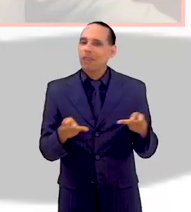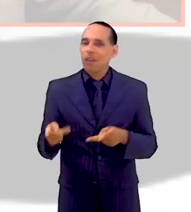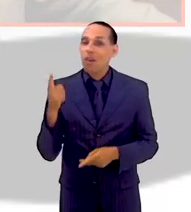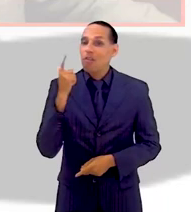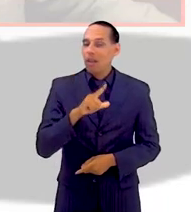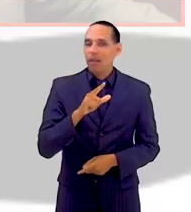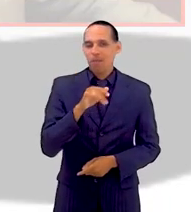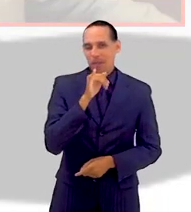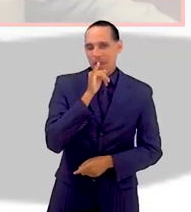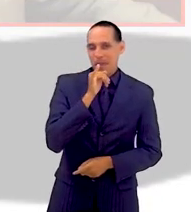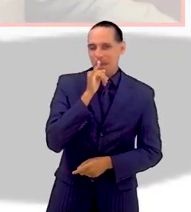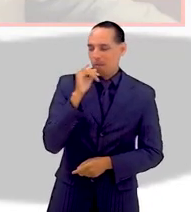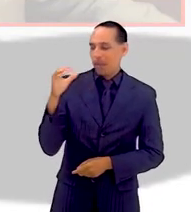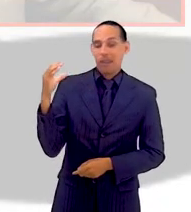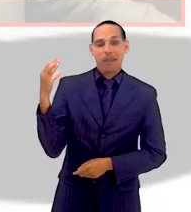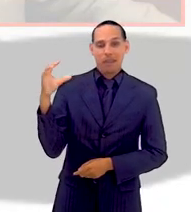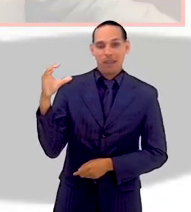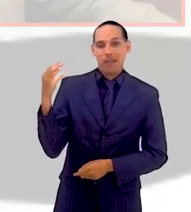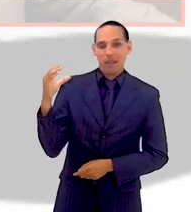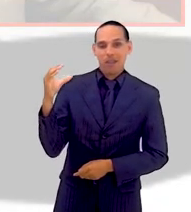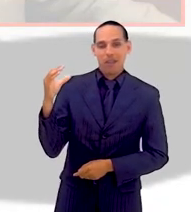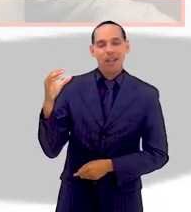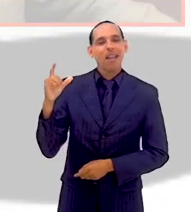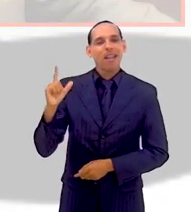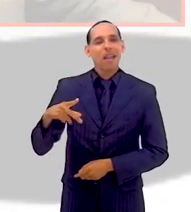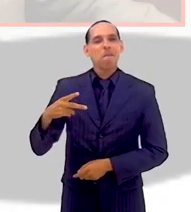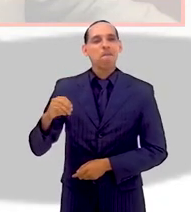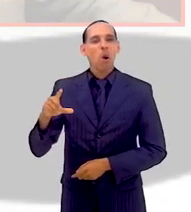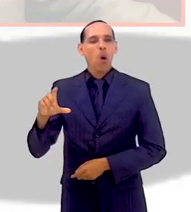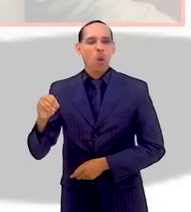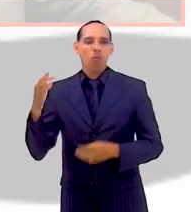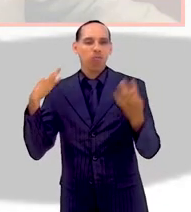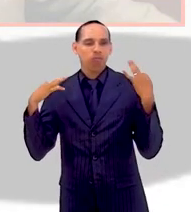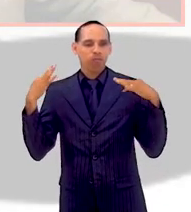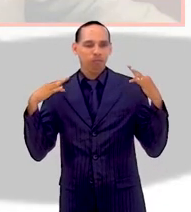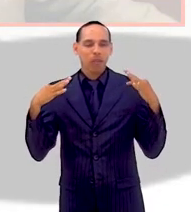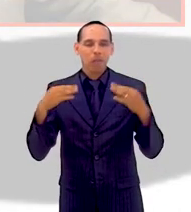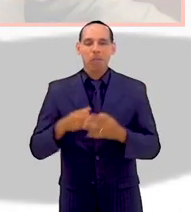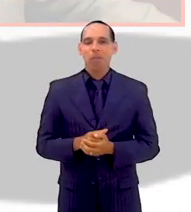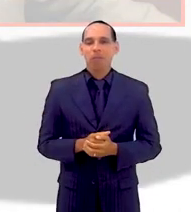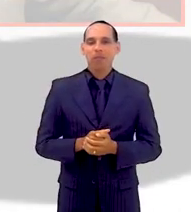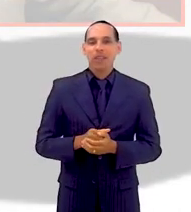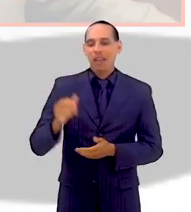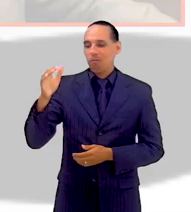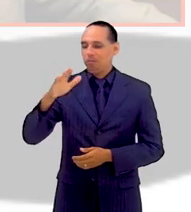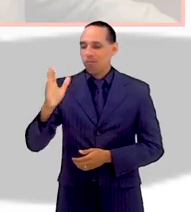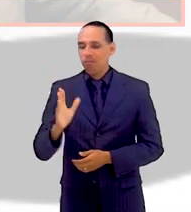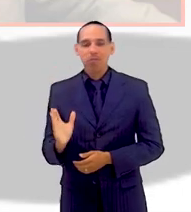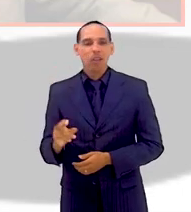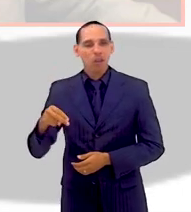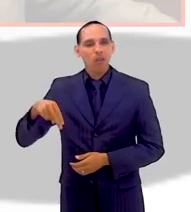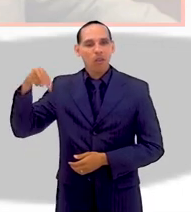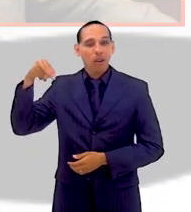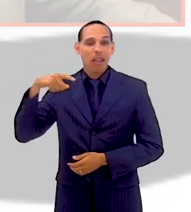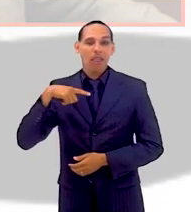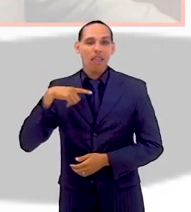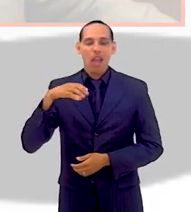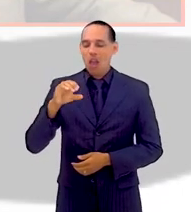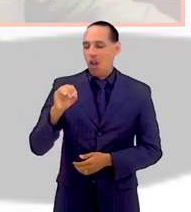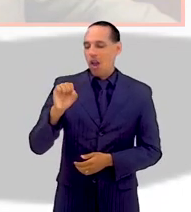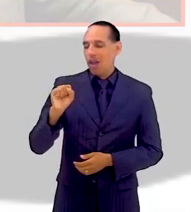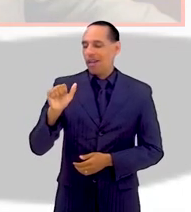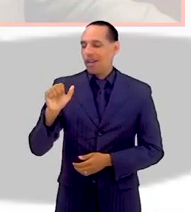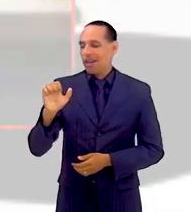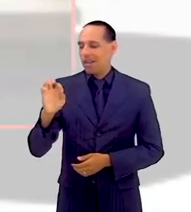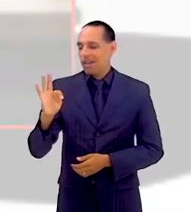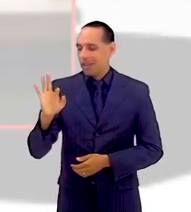de Niterói, né, o polo turístico de todo o nosso litoral norte, ele se materializa através da chamada Costa do Sol,